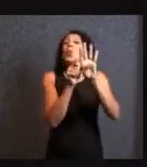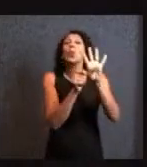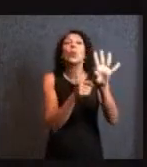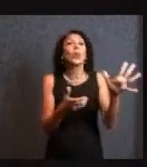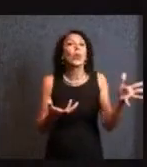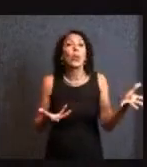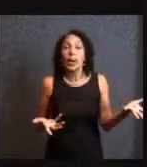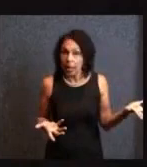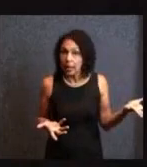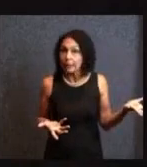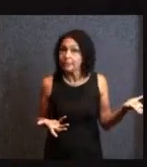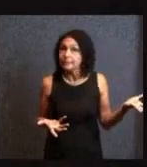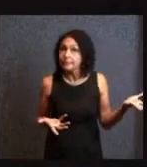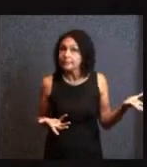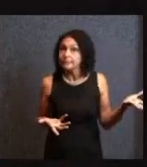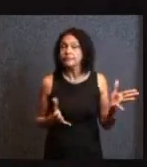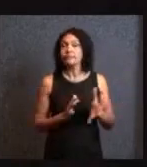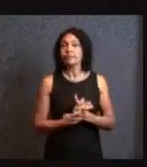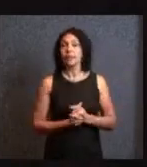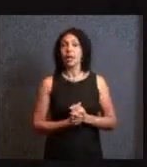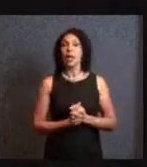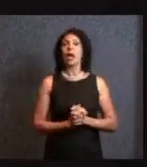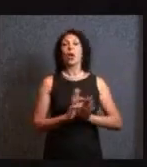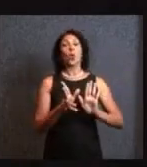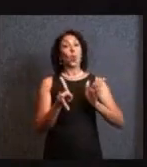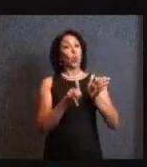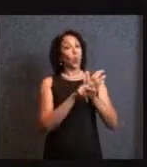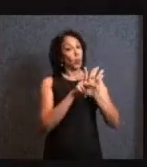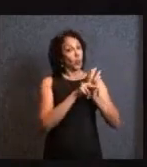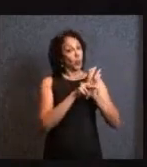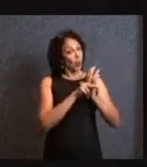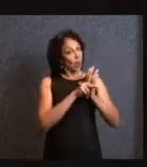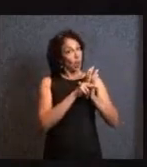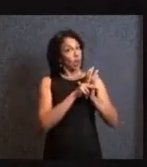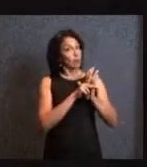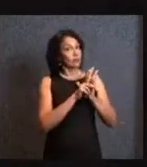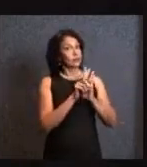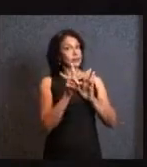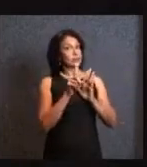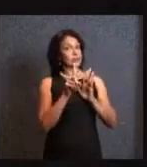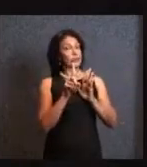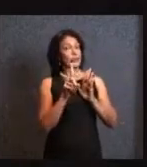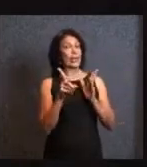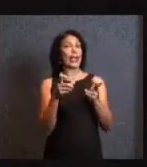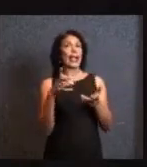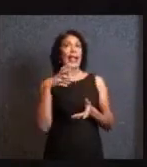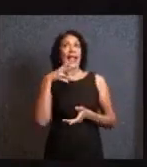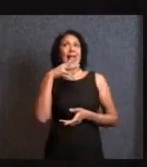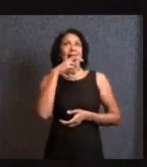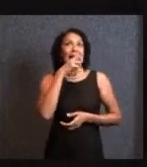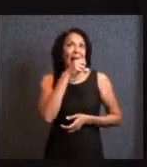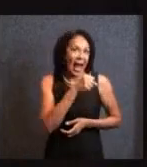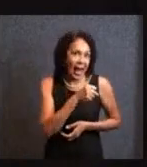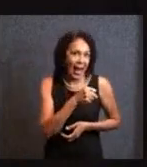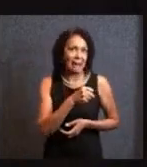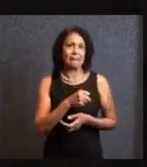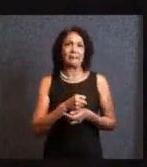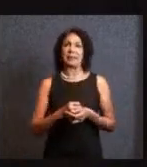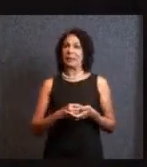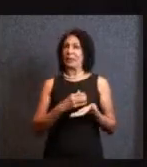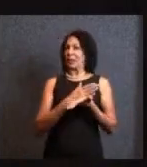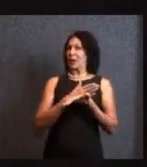mais uma vez, o programa Caminhos da Educação é um programa que foi aí pensado